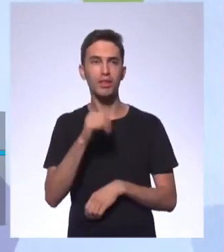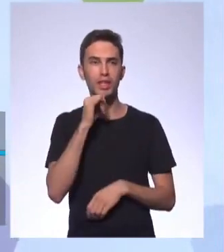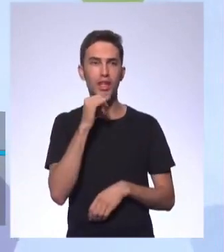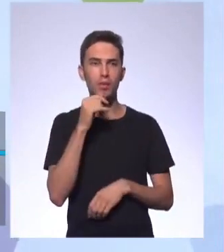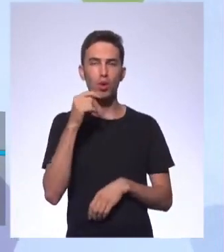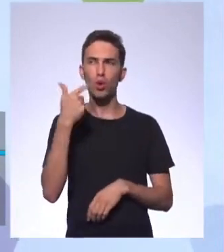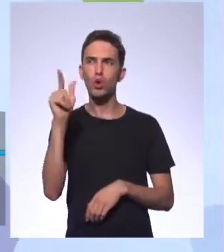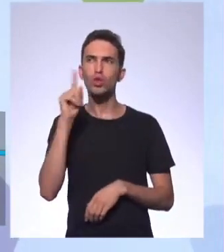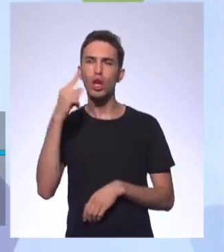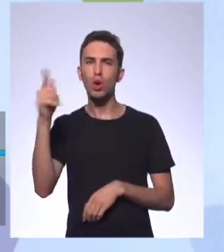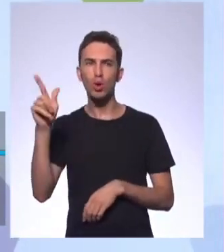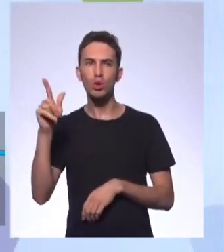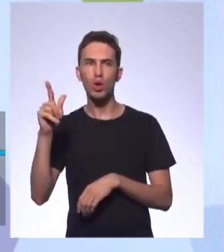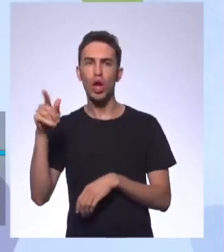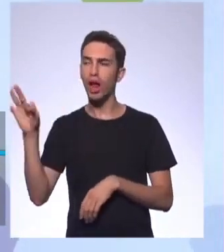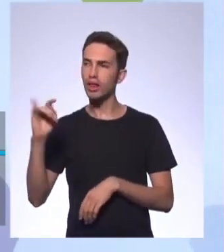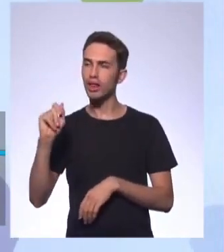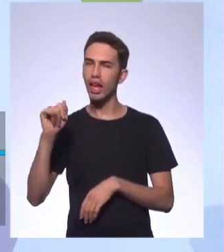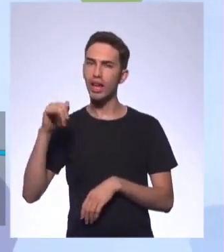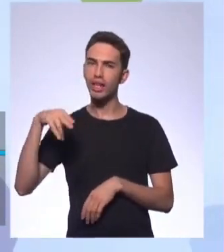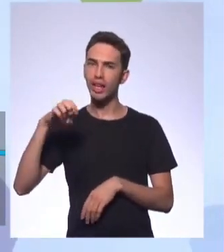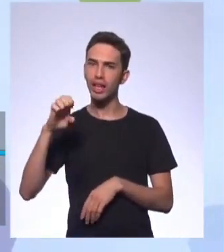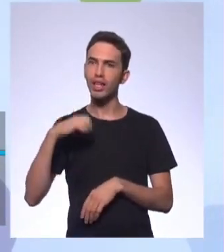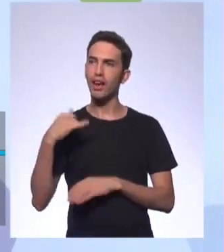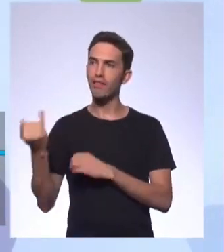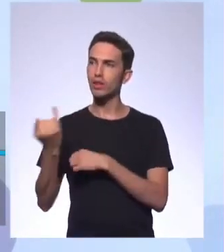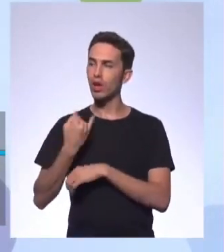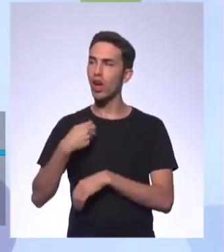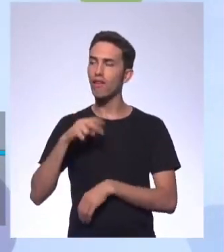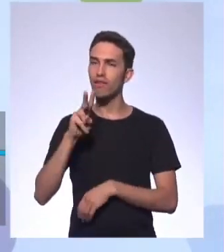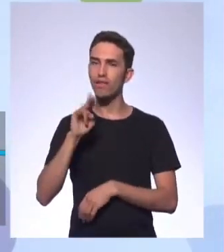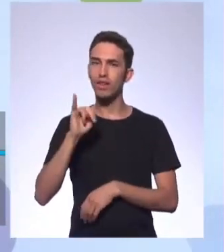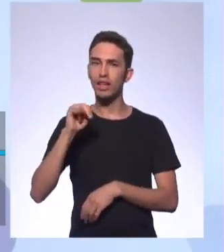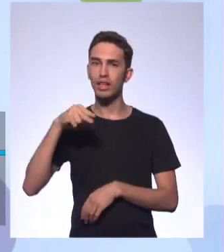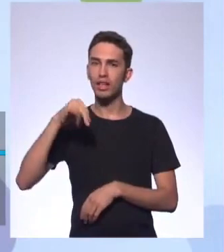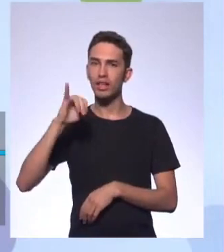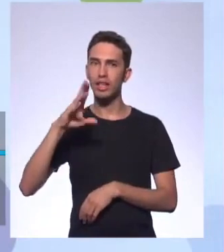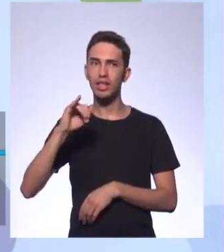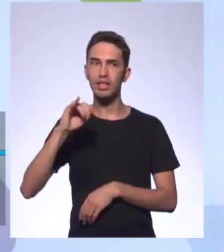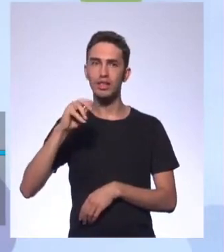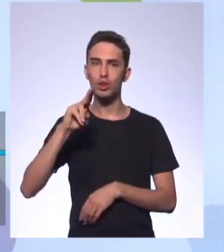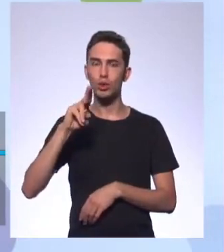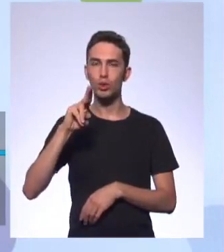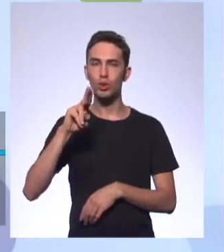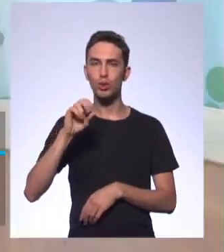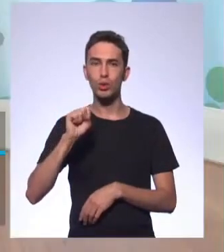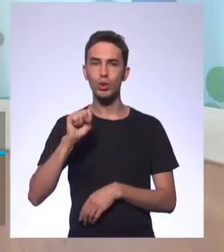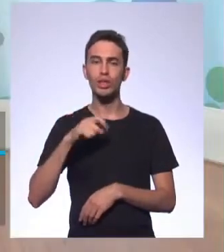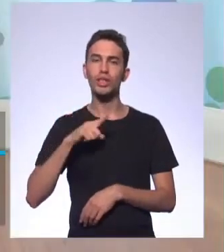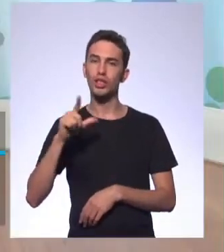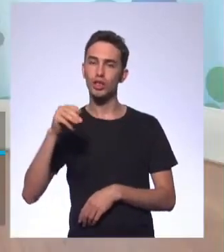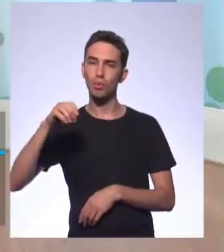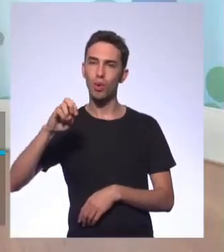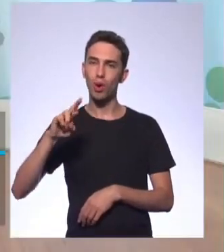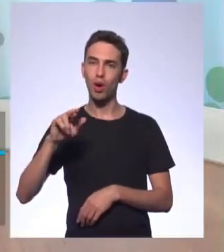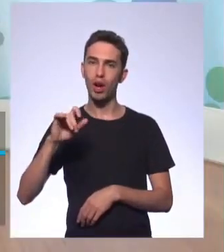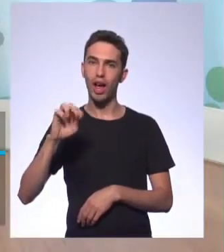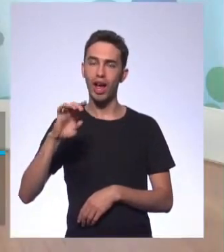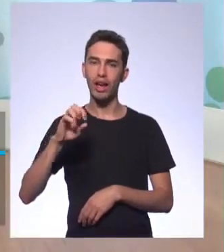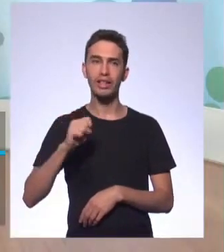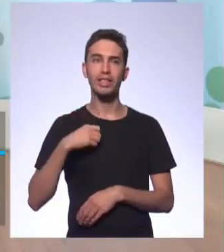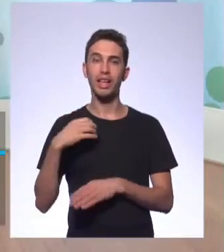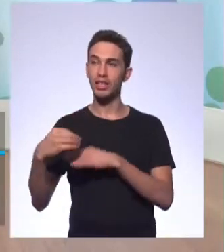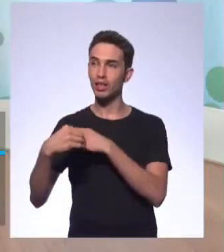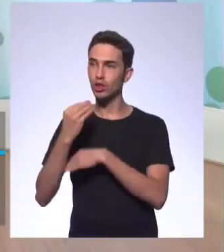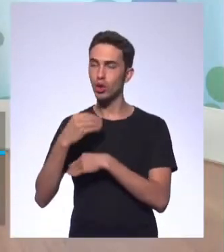dias, a professora Tayana indicou, né? O Vinícius de Moraes, com a antologia poética dele, né? Sabe que esse é meu livro preferido? Preferido? Assim, o